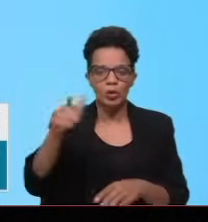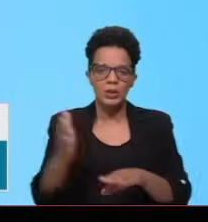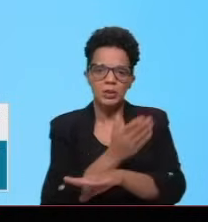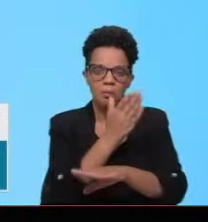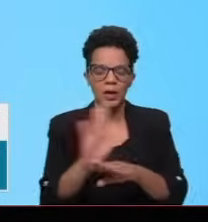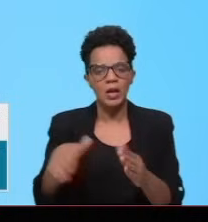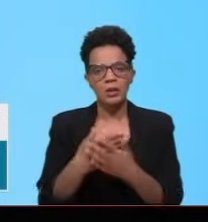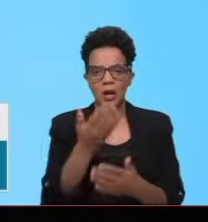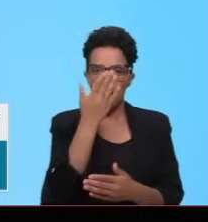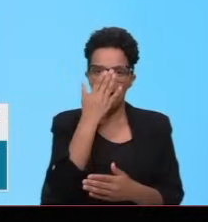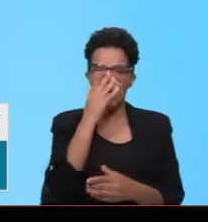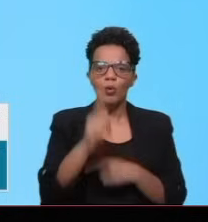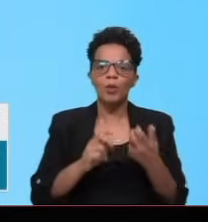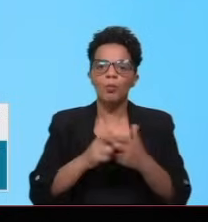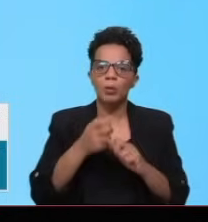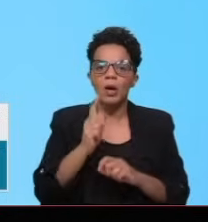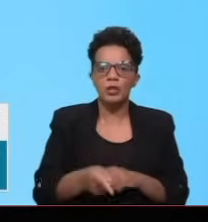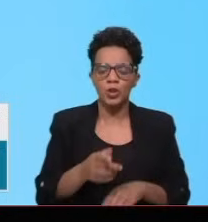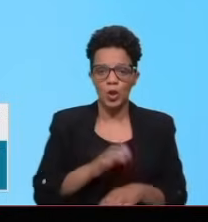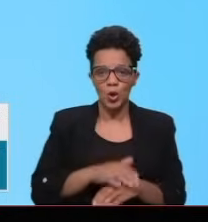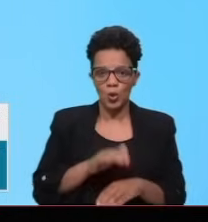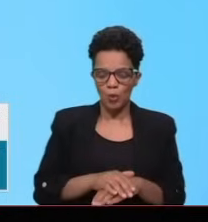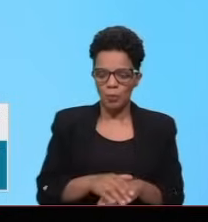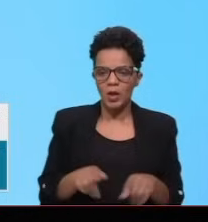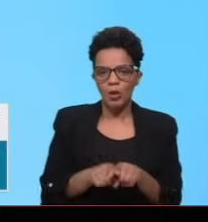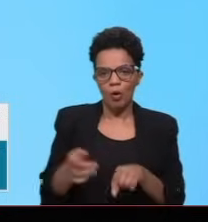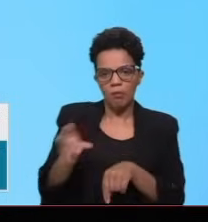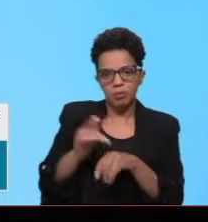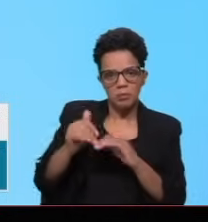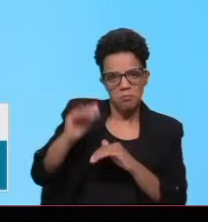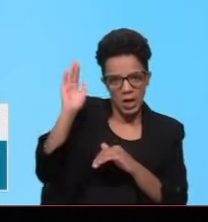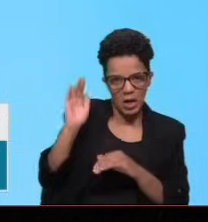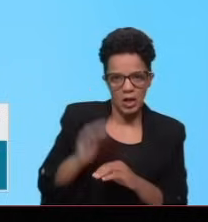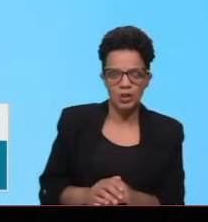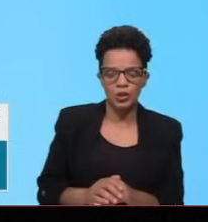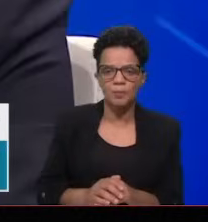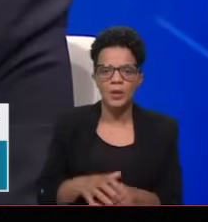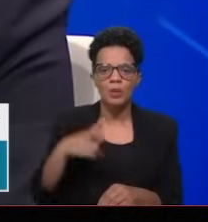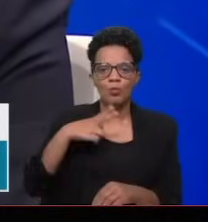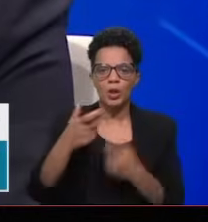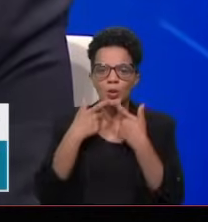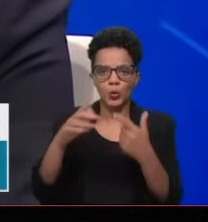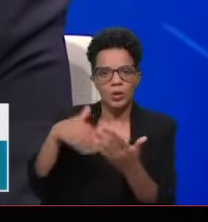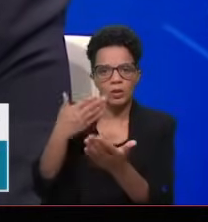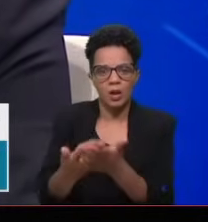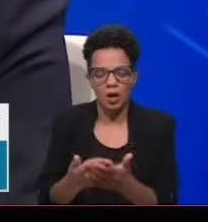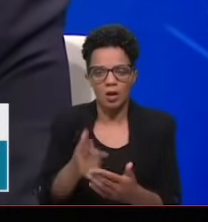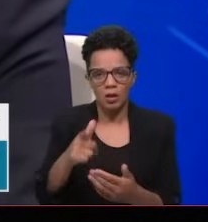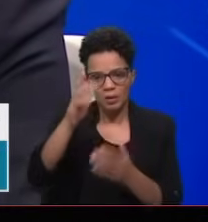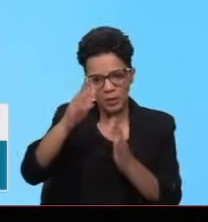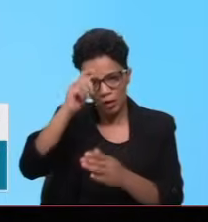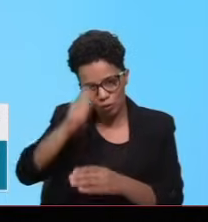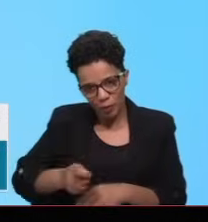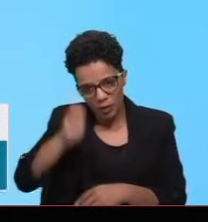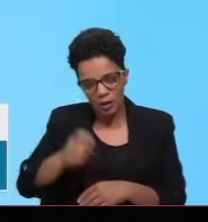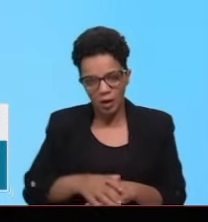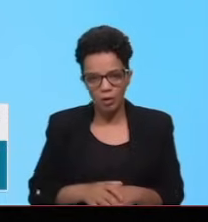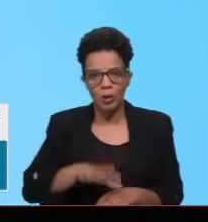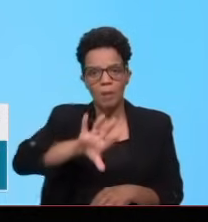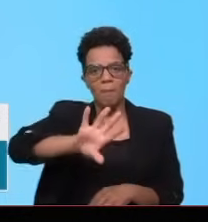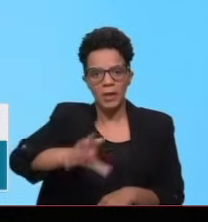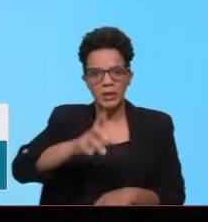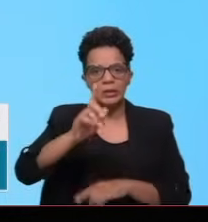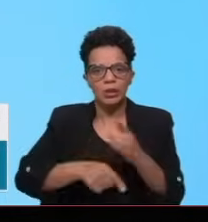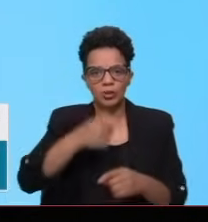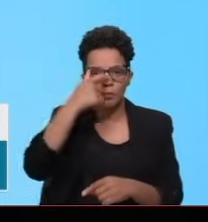a fazer de conta que o problema está em quem é mais vulnerável a quem está a dar tudo ao país e precisa de ser respeitado porque nós queremos um país em que